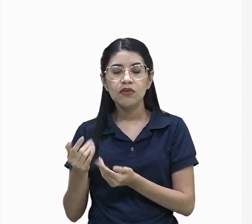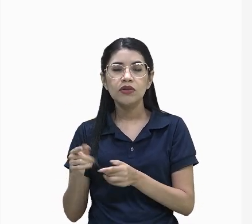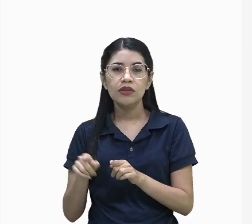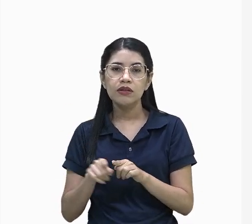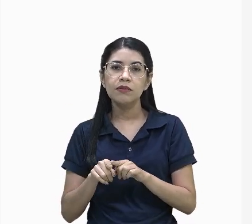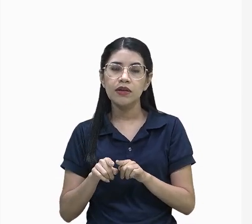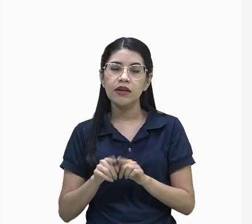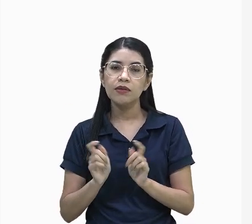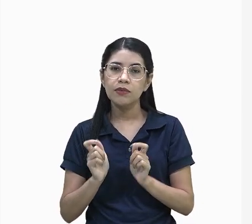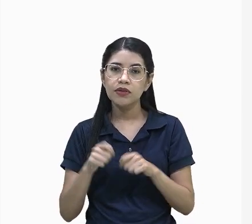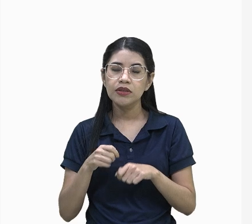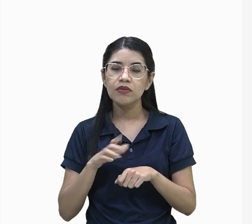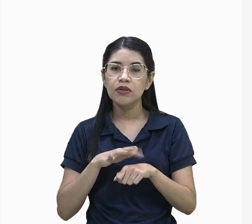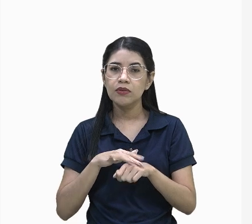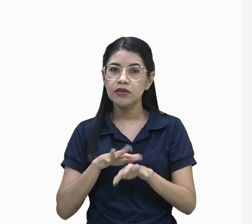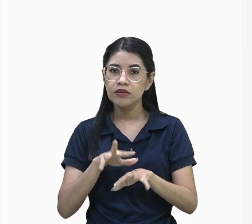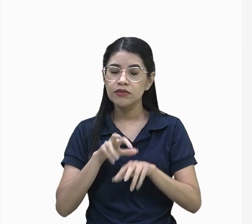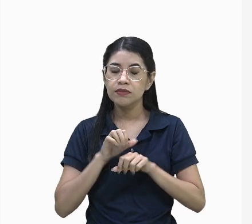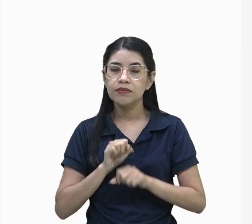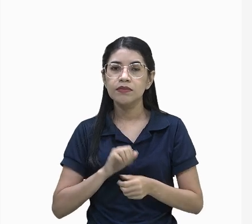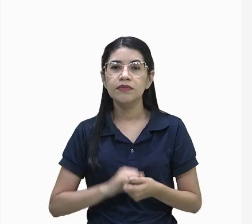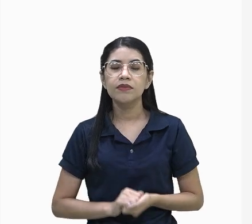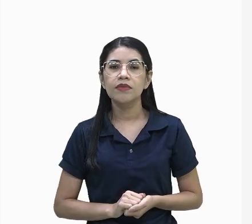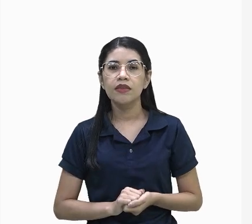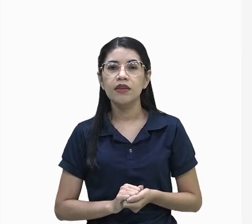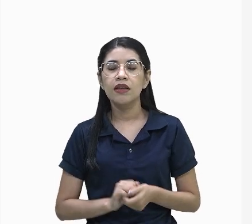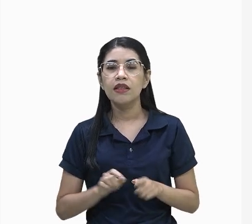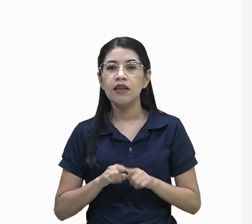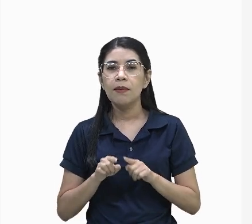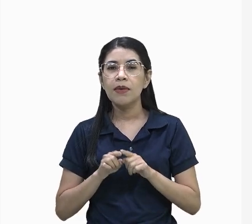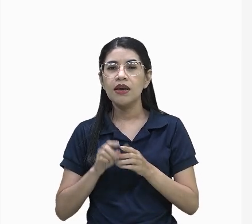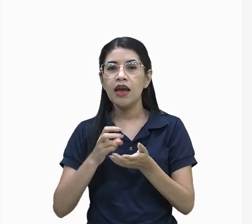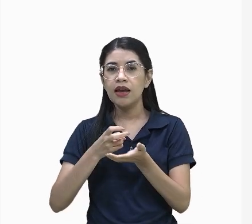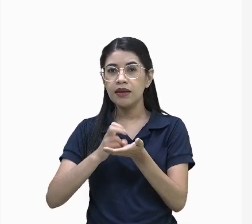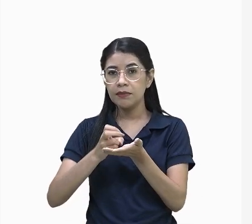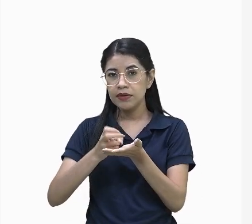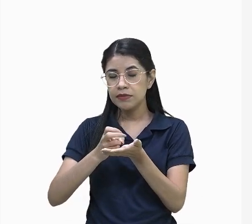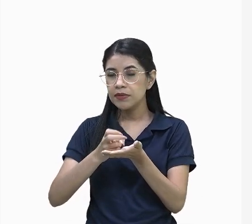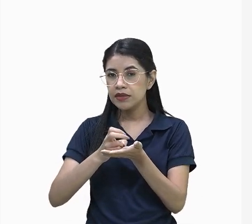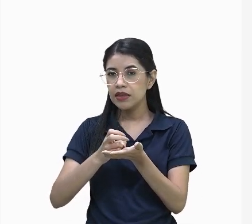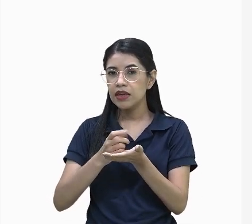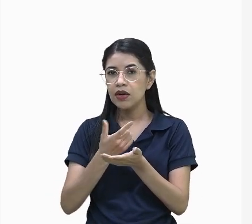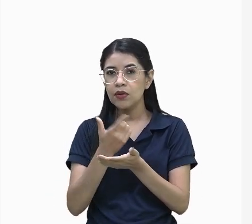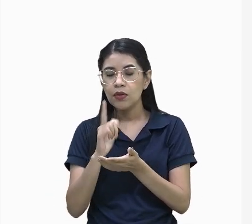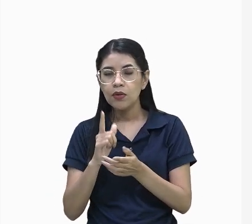numa idade mais cedo. Temos a epilepsia, que também é uma outra situação